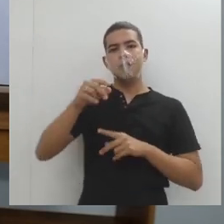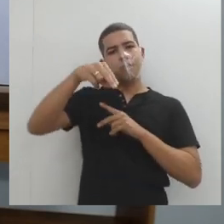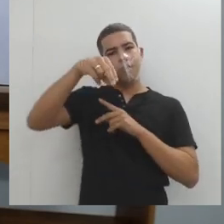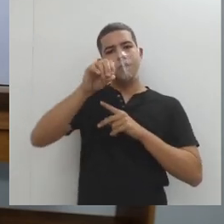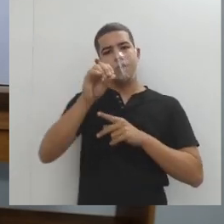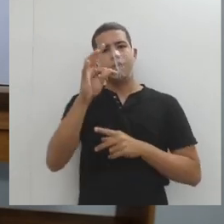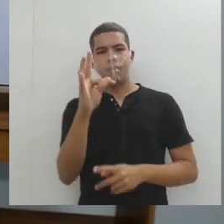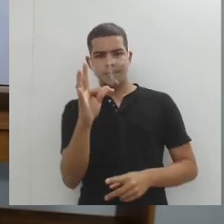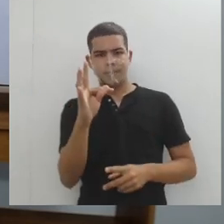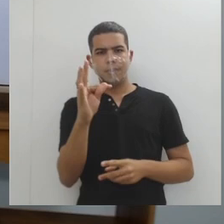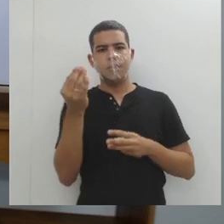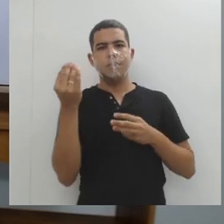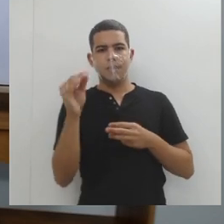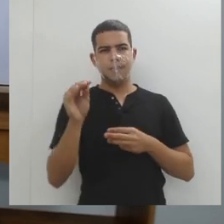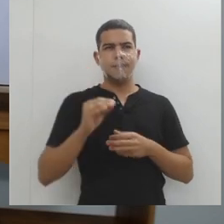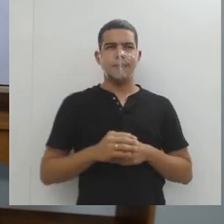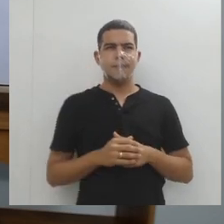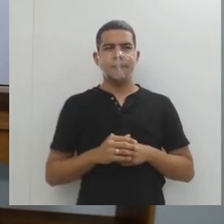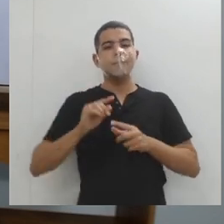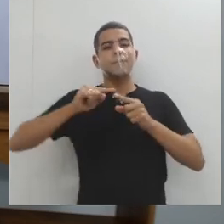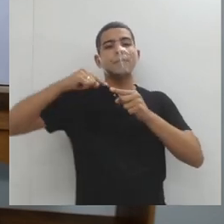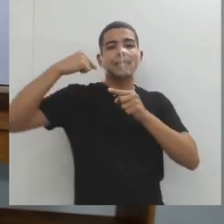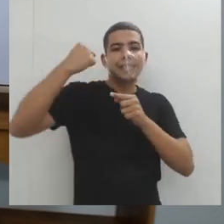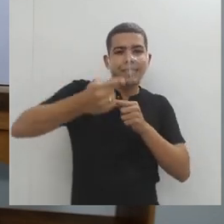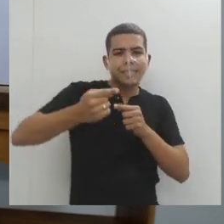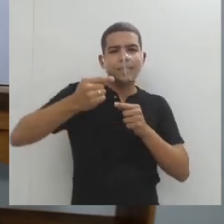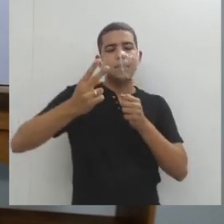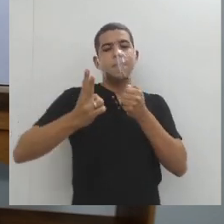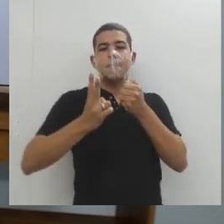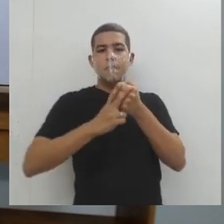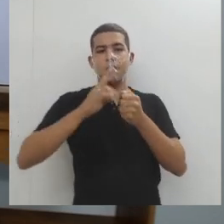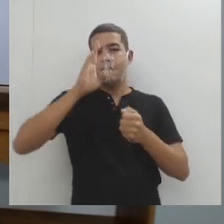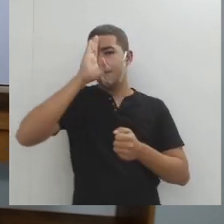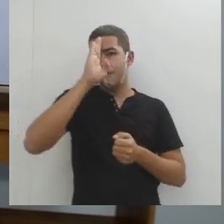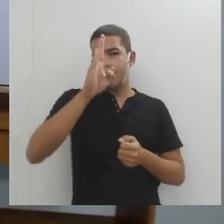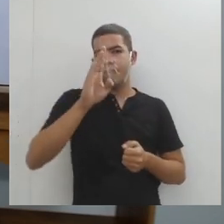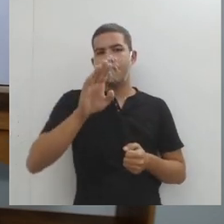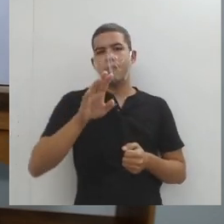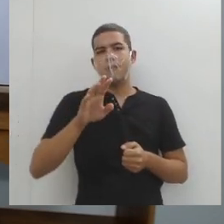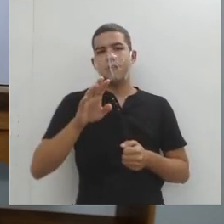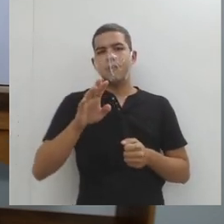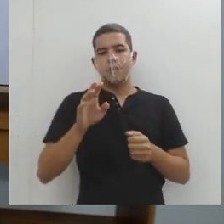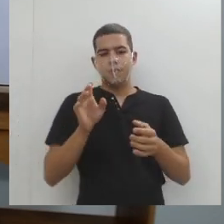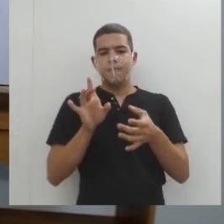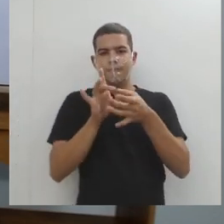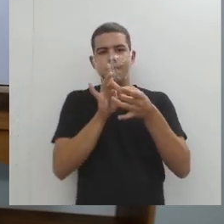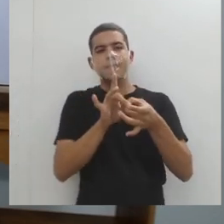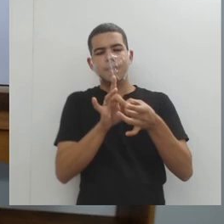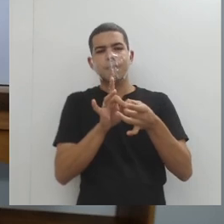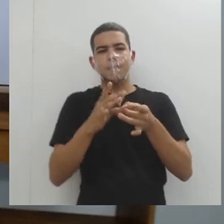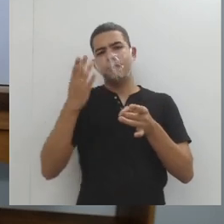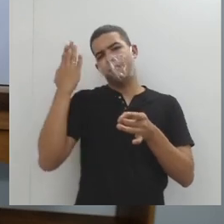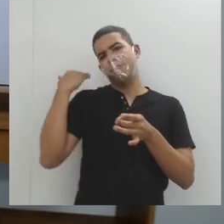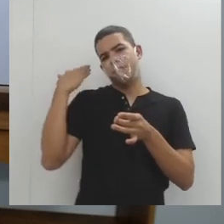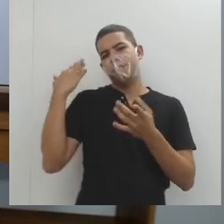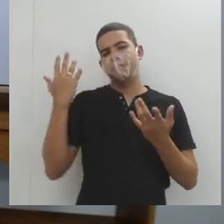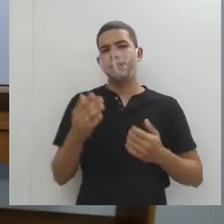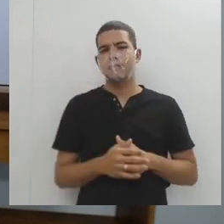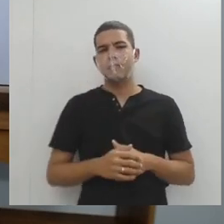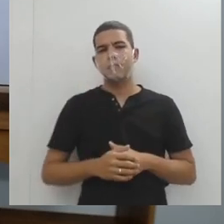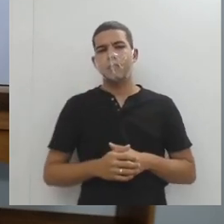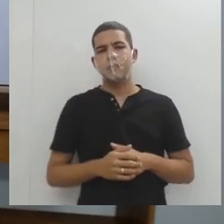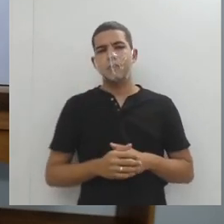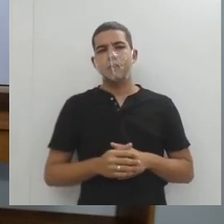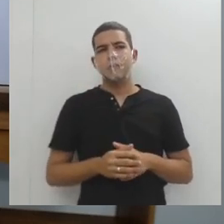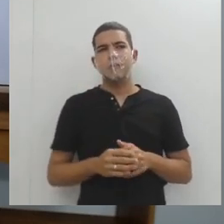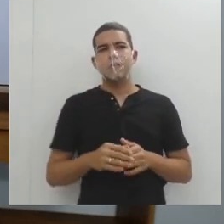has not. Depois, eu vou precisar do teu verbo principal no particípio passado, tá? E aí, como é